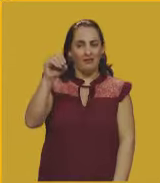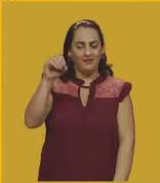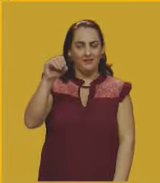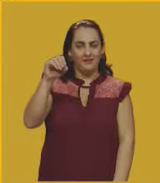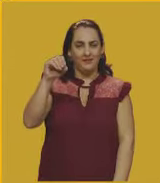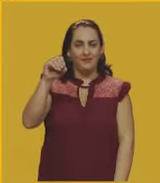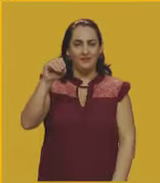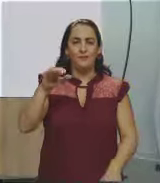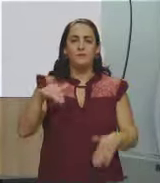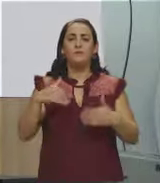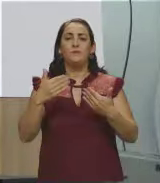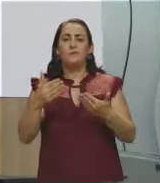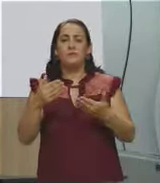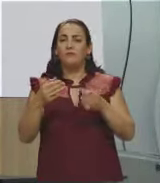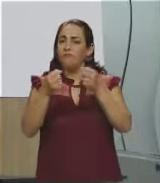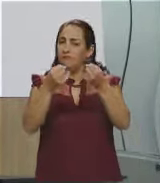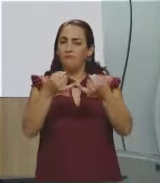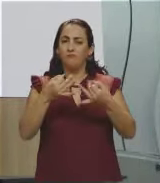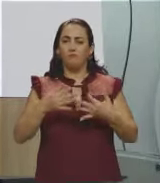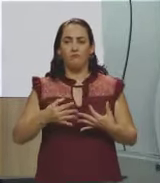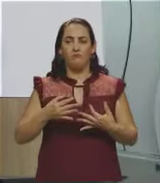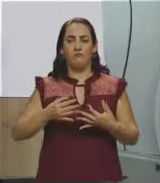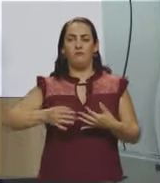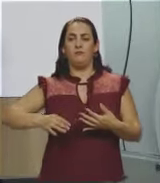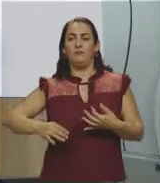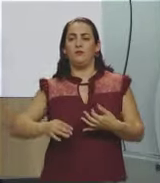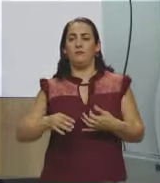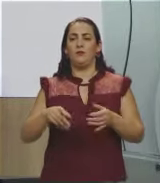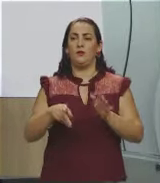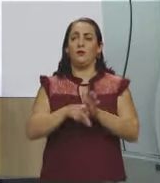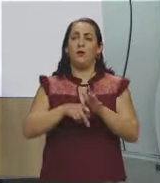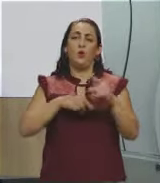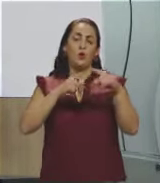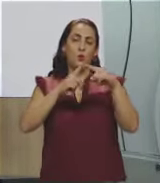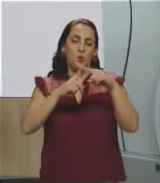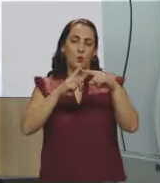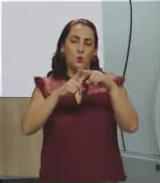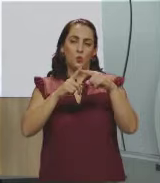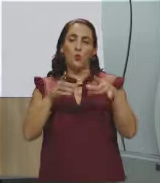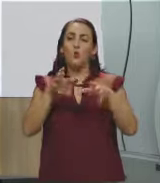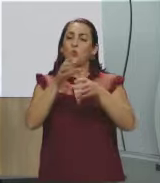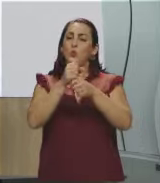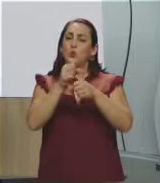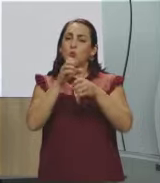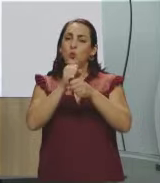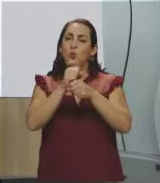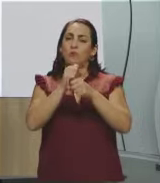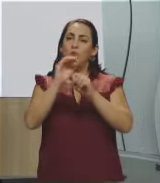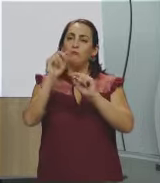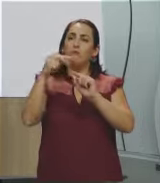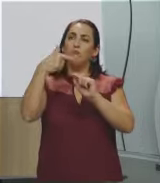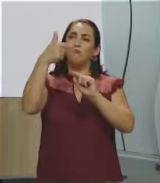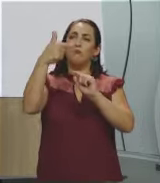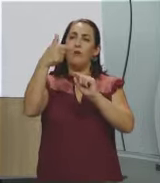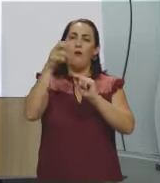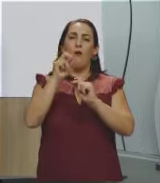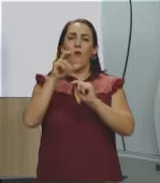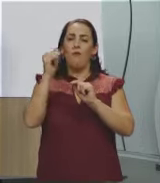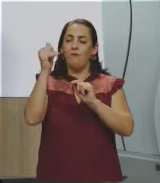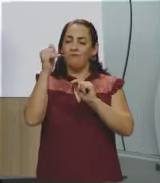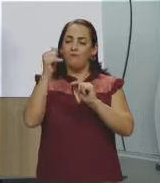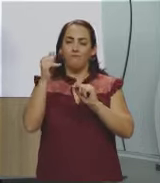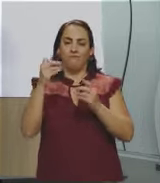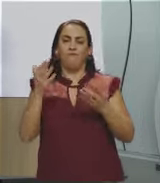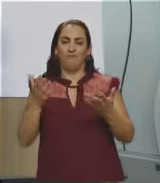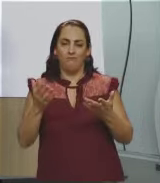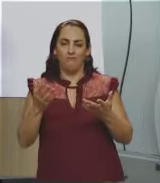aquelas operações que envolvem potência de 10. É multiplicar somando expoentes ou subtraindo expoentes, dependendo da operação. Então o que eu